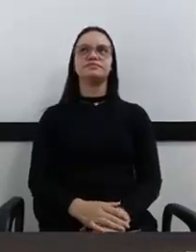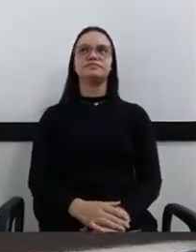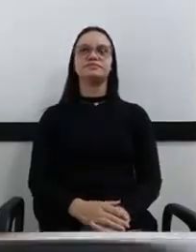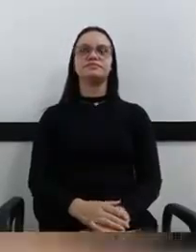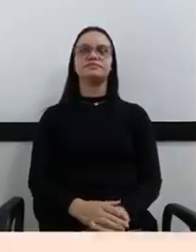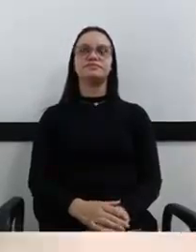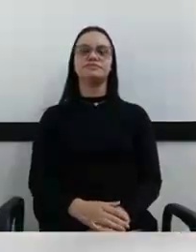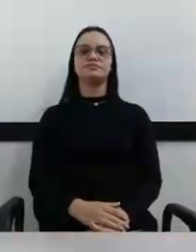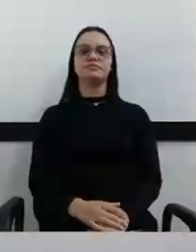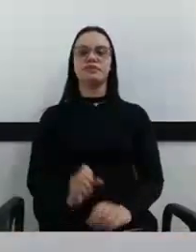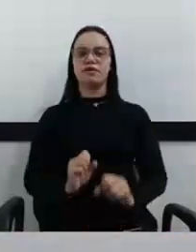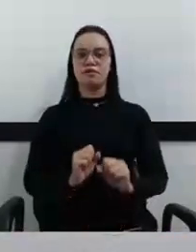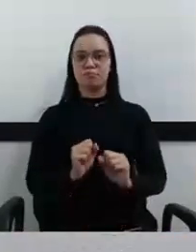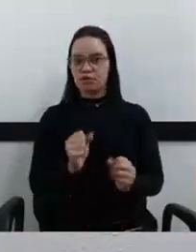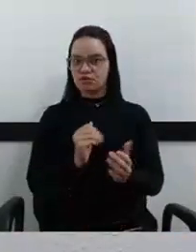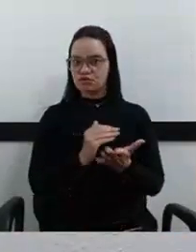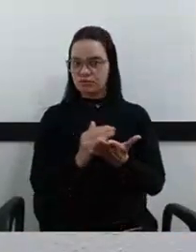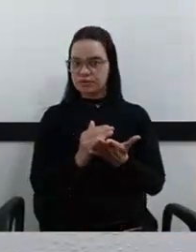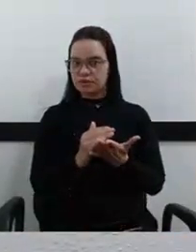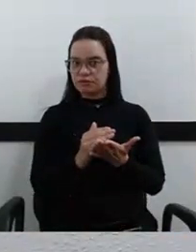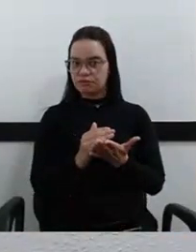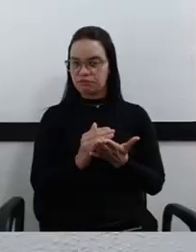Posso seguir, presidente?